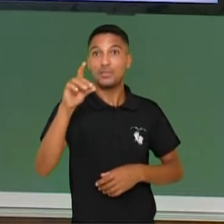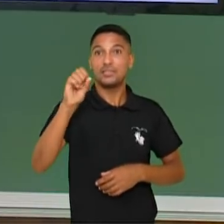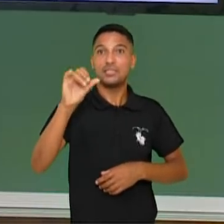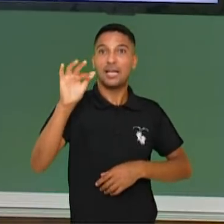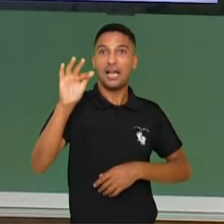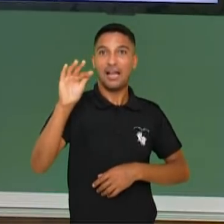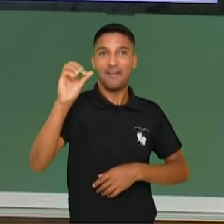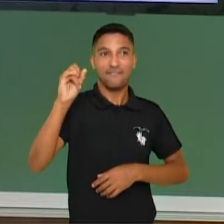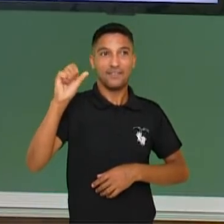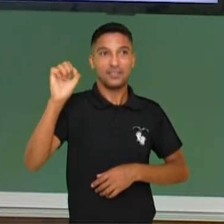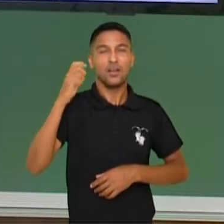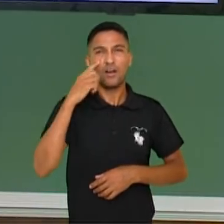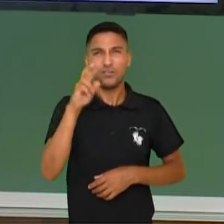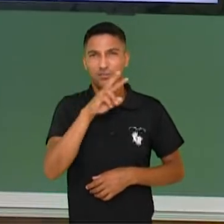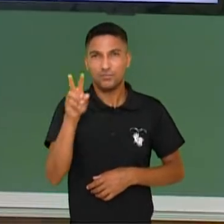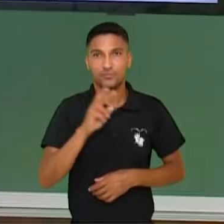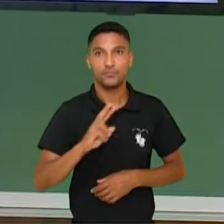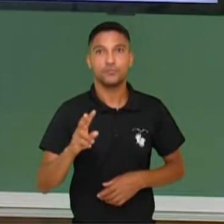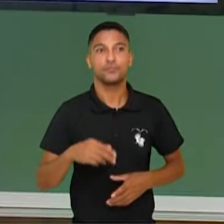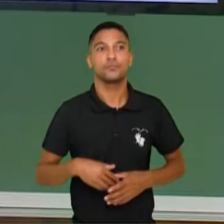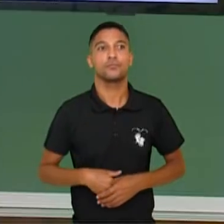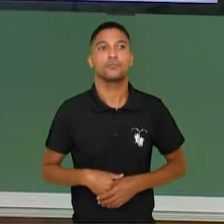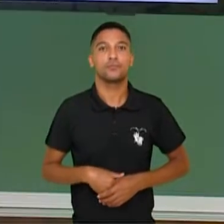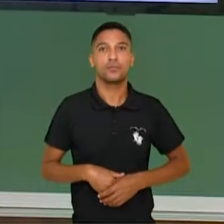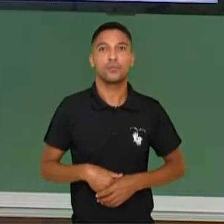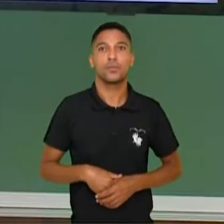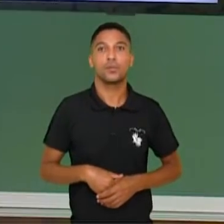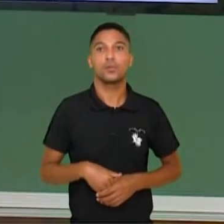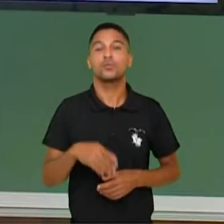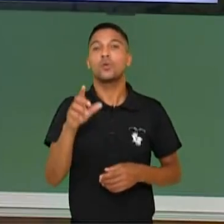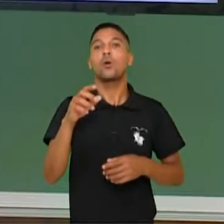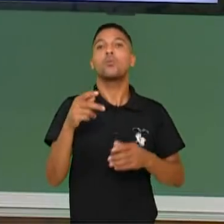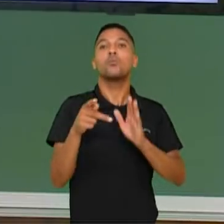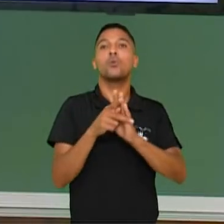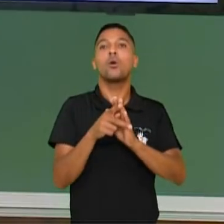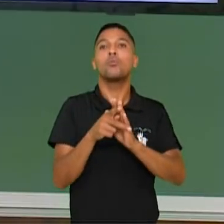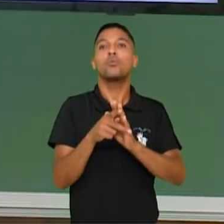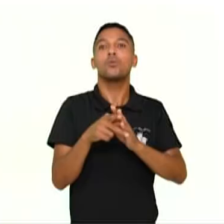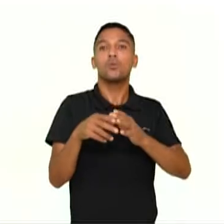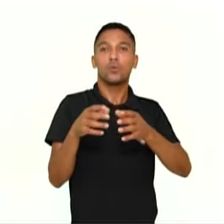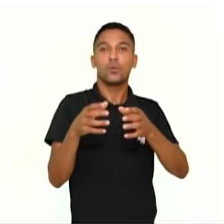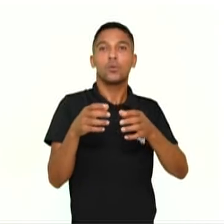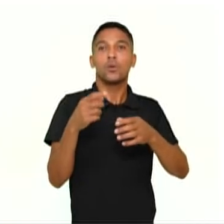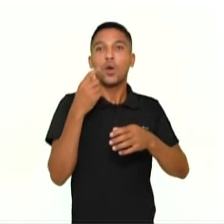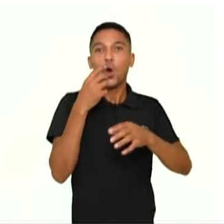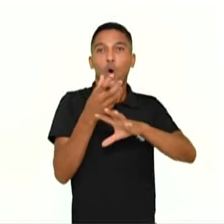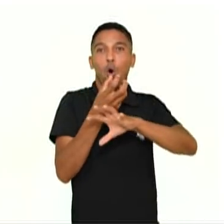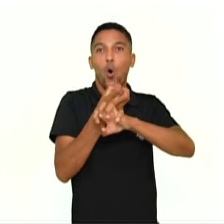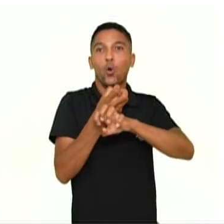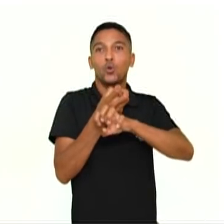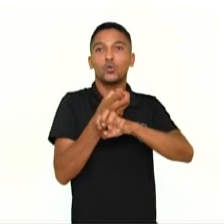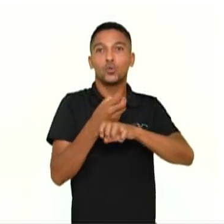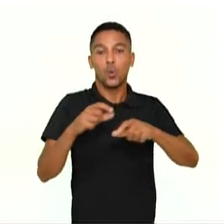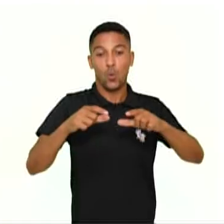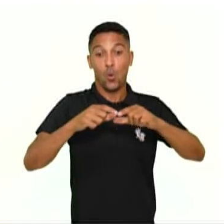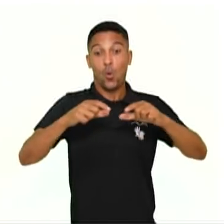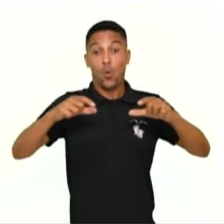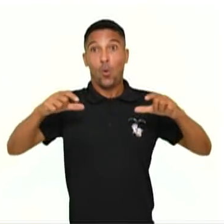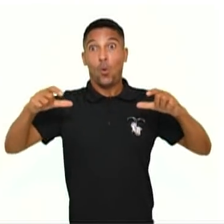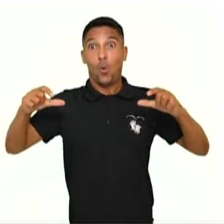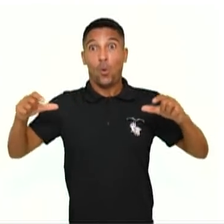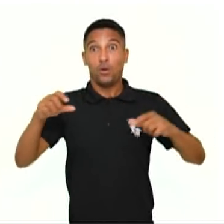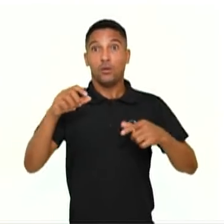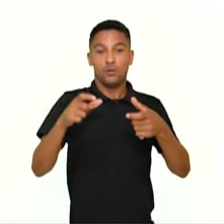diáfise? Não. Só os longos vão ter essas estruturas. Aqui eu mostro para vocês novamente, então,